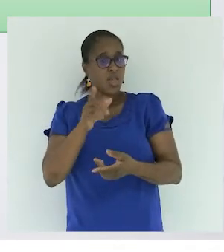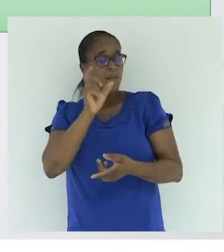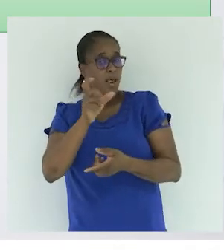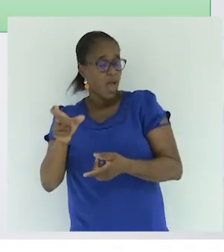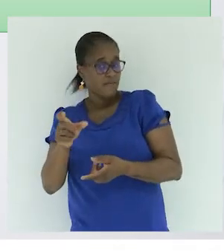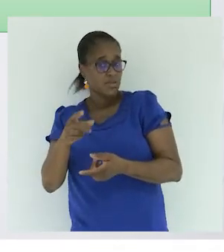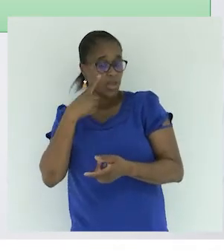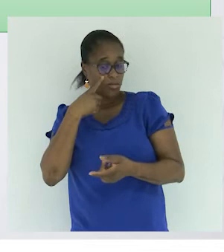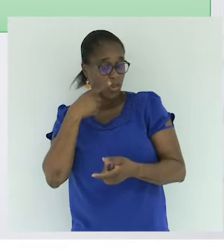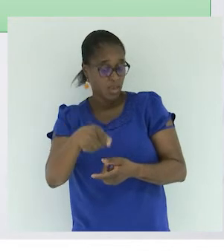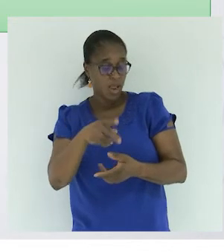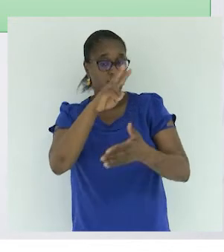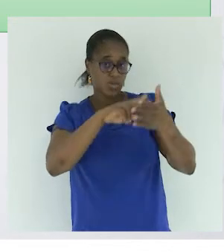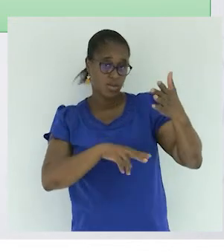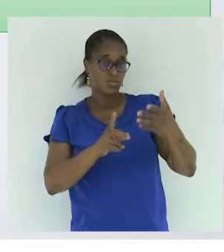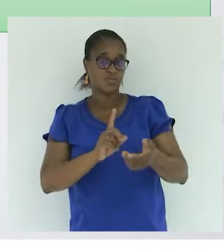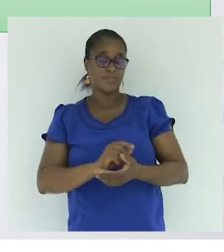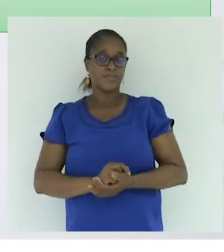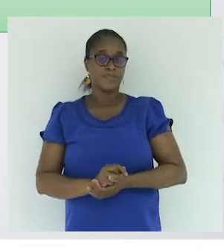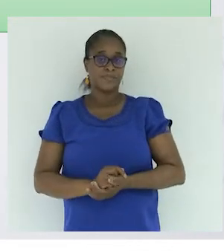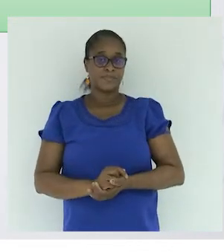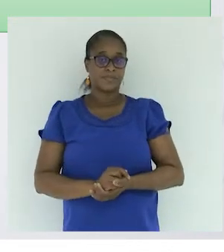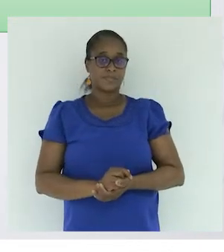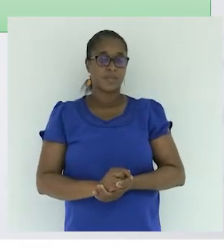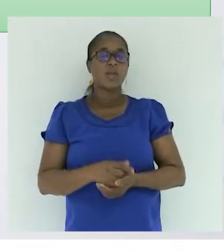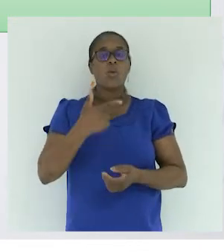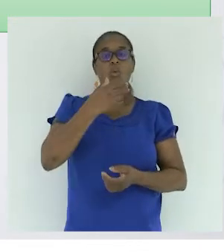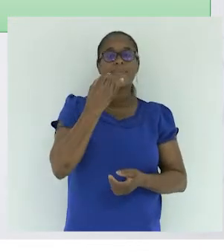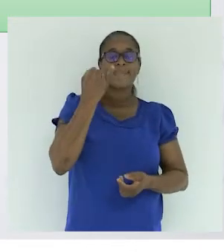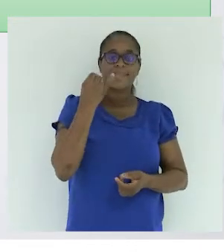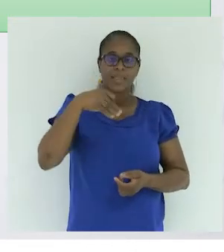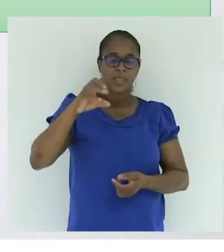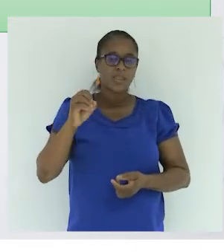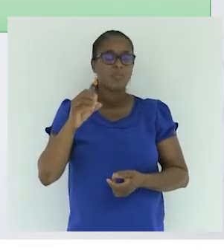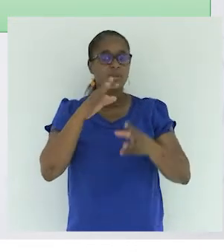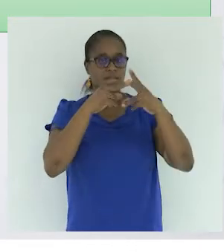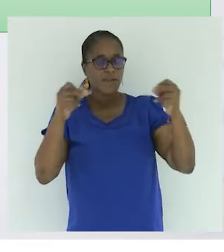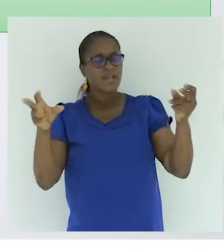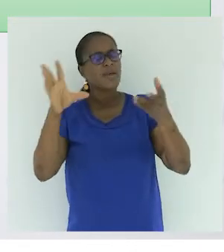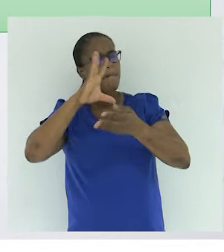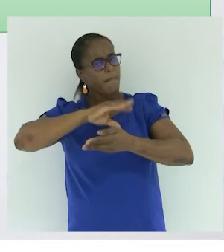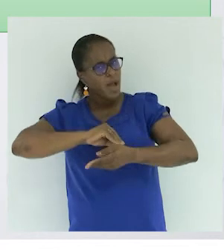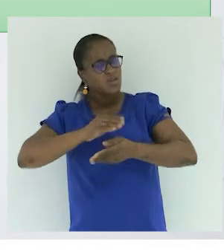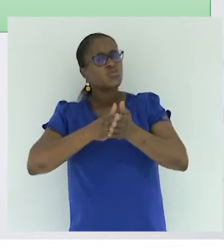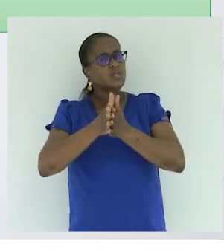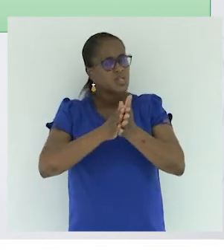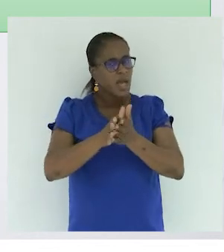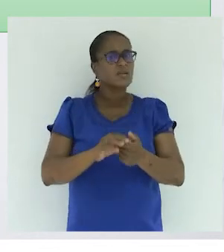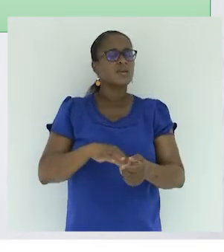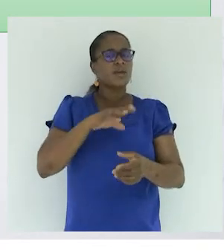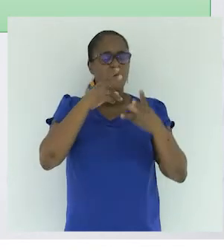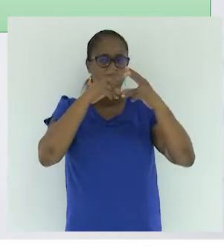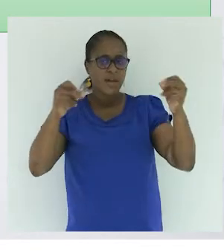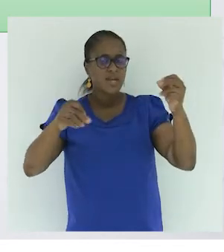que aparecem no texto. O tipo de frase mais utilizado é o